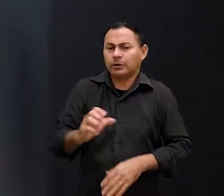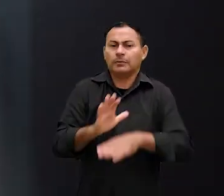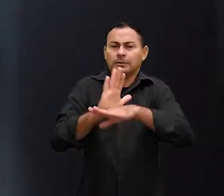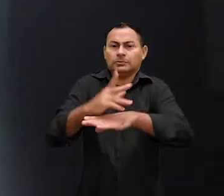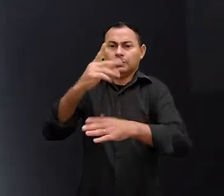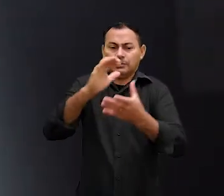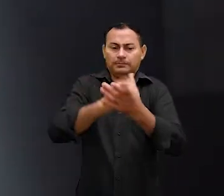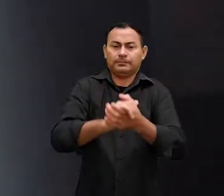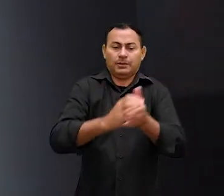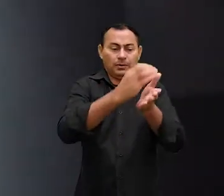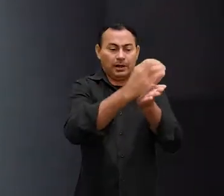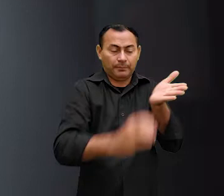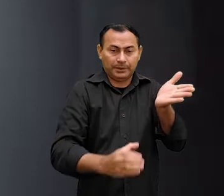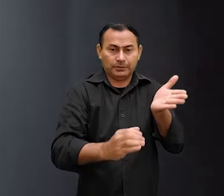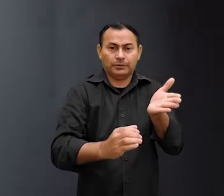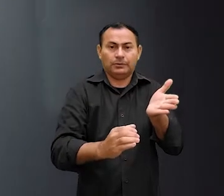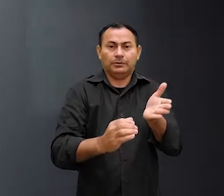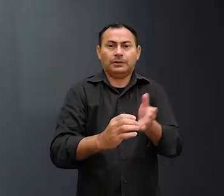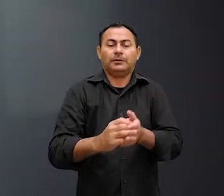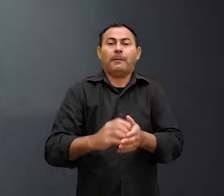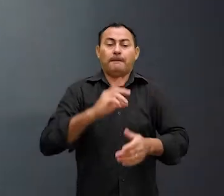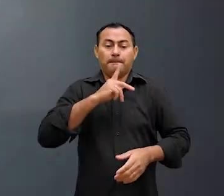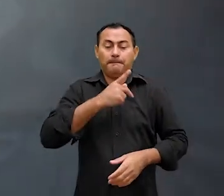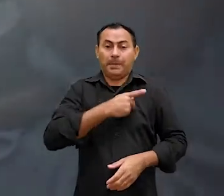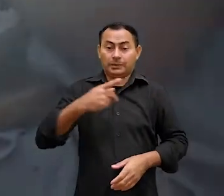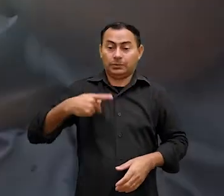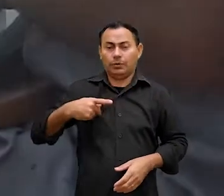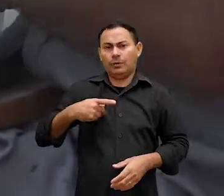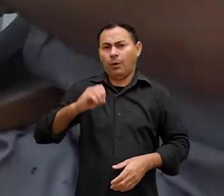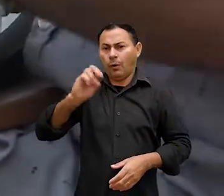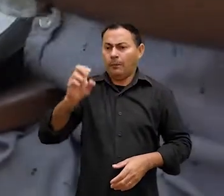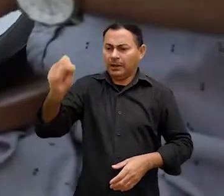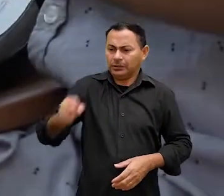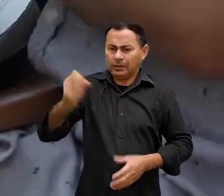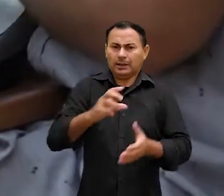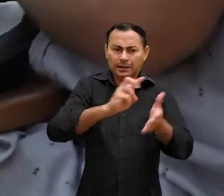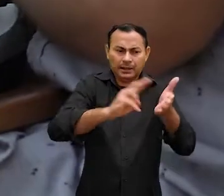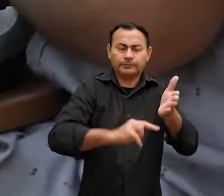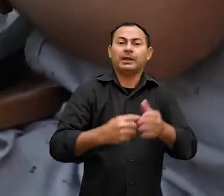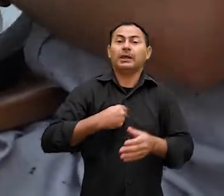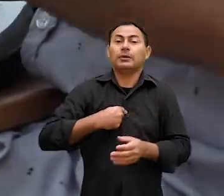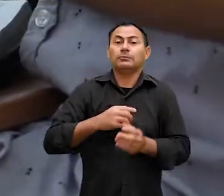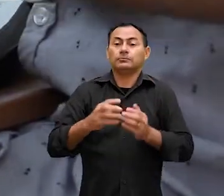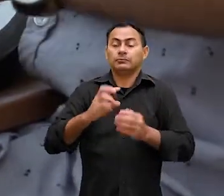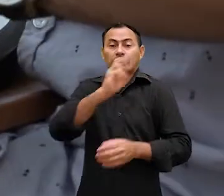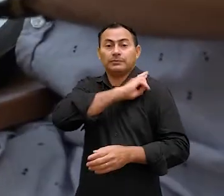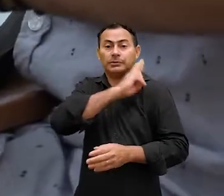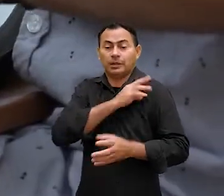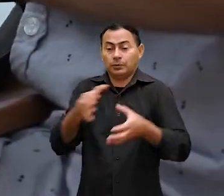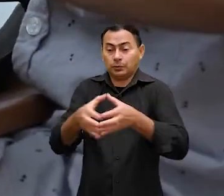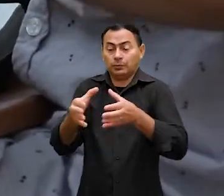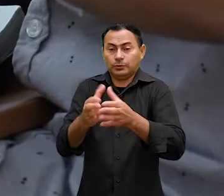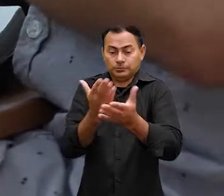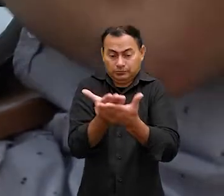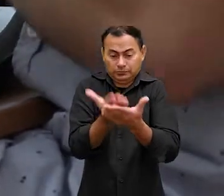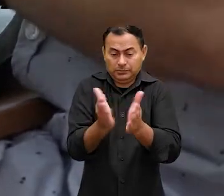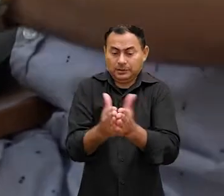esse o capítulo que o pastor lê. Eu dirigi um grupo de estudo bíblico nas casas. Um dos casais era bem mais velho,